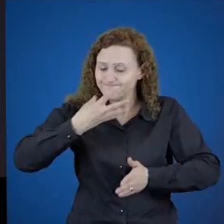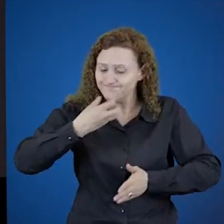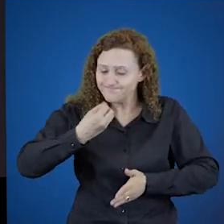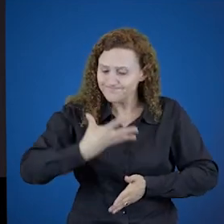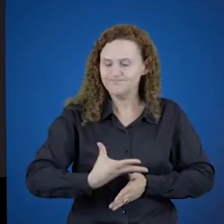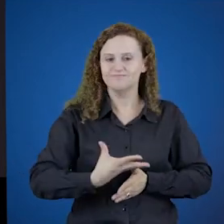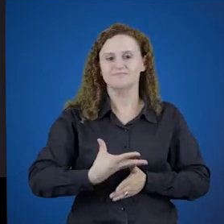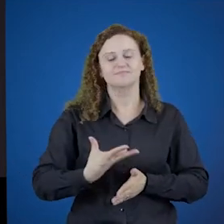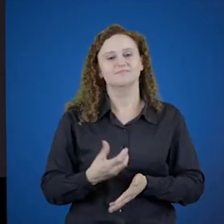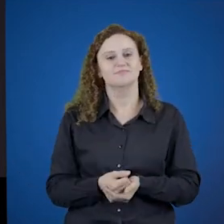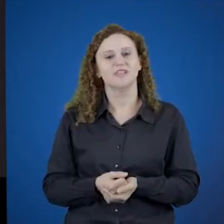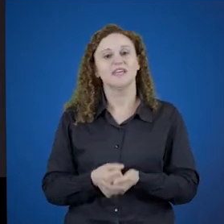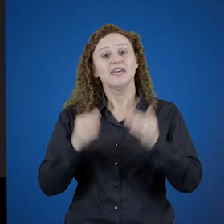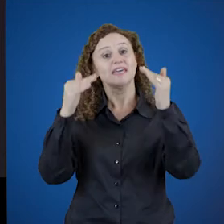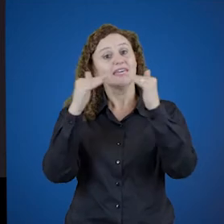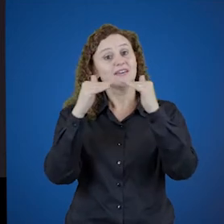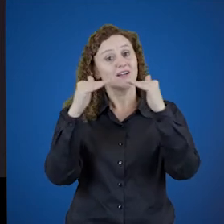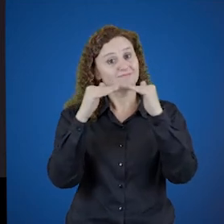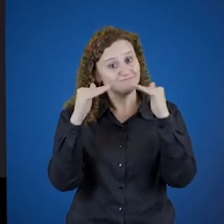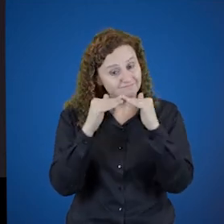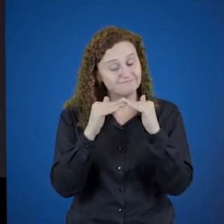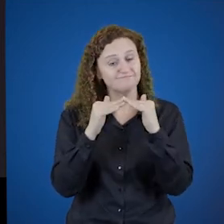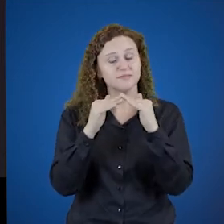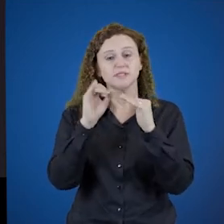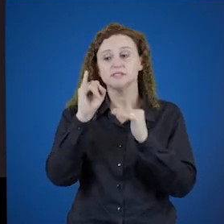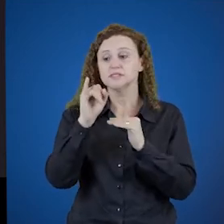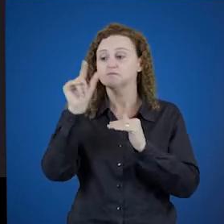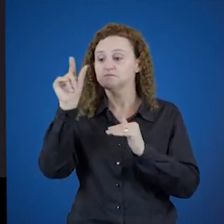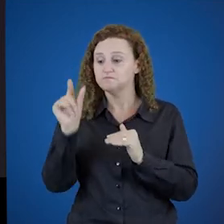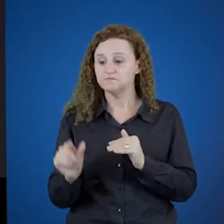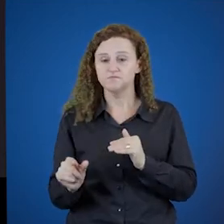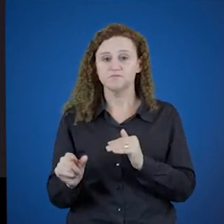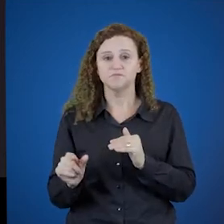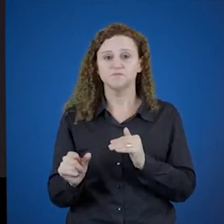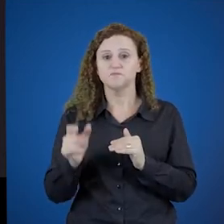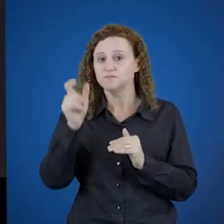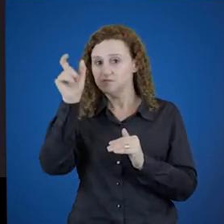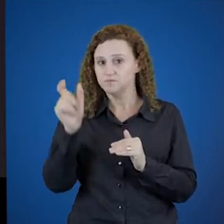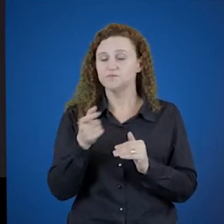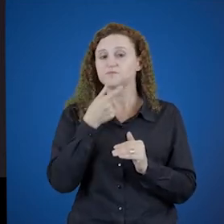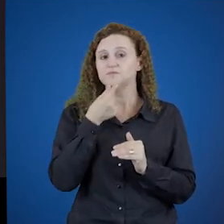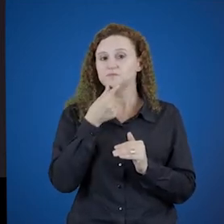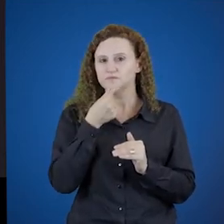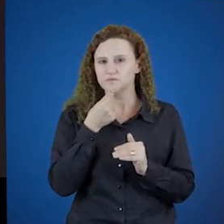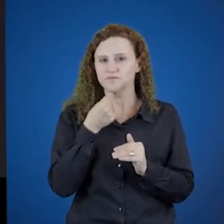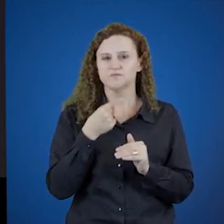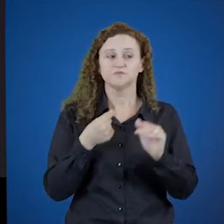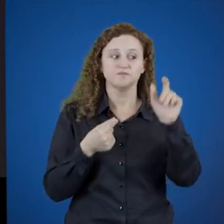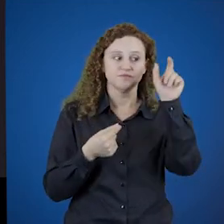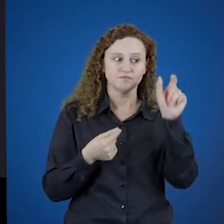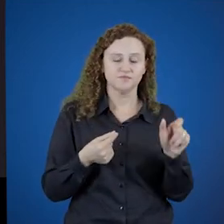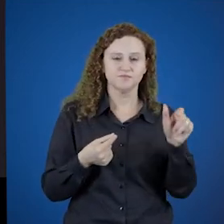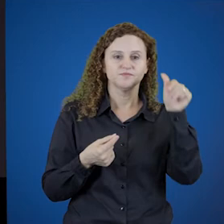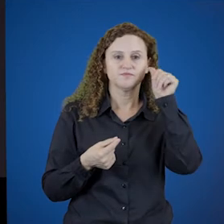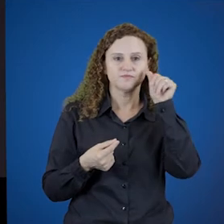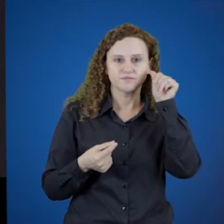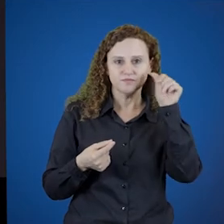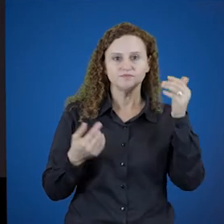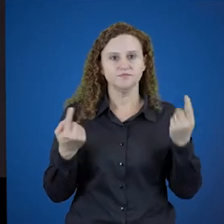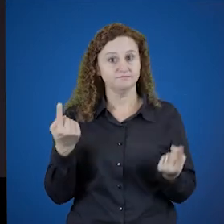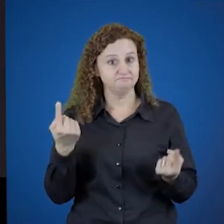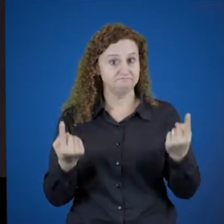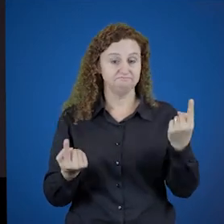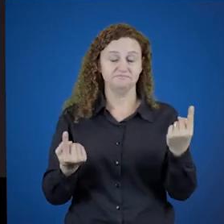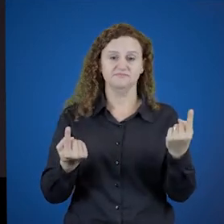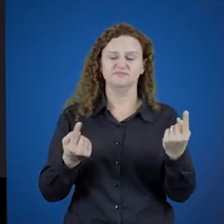o bom vai fazer a concordância se for masculino será bônus se for